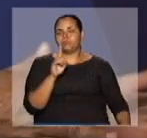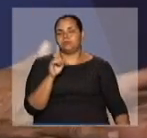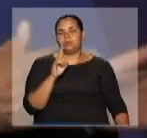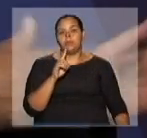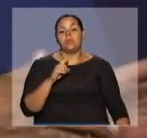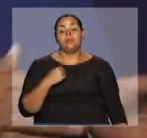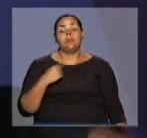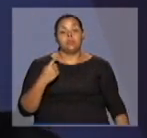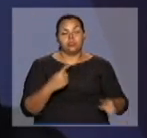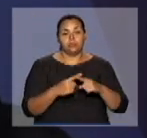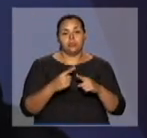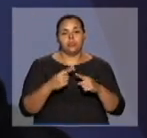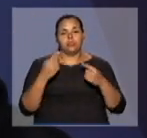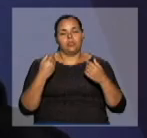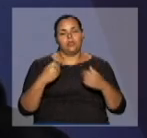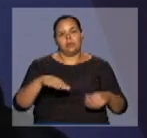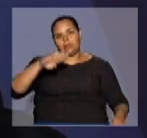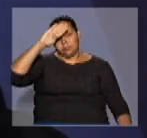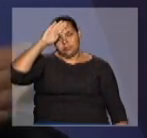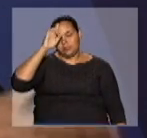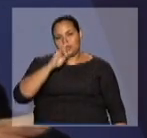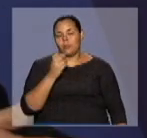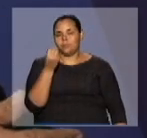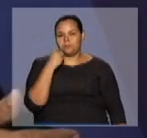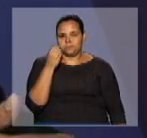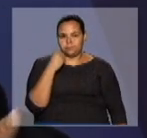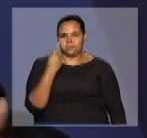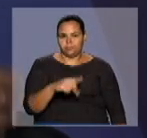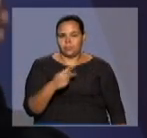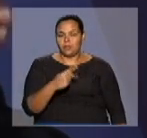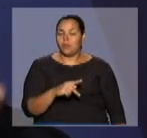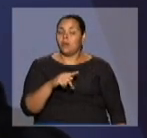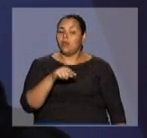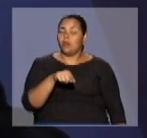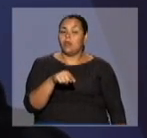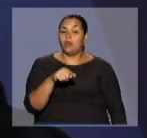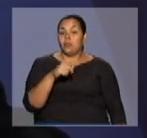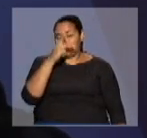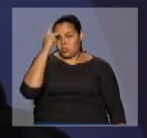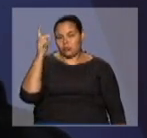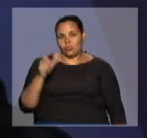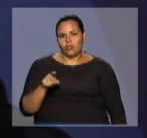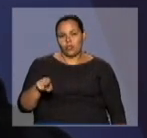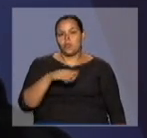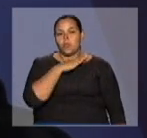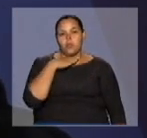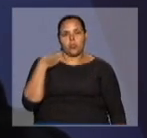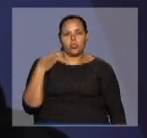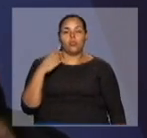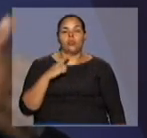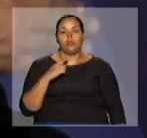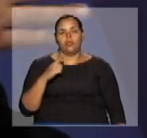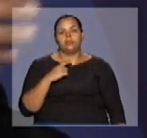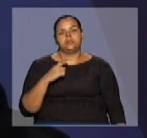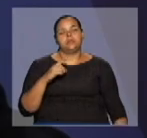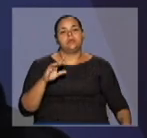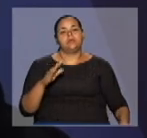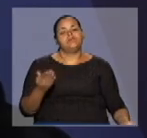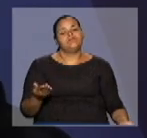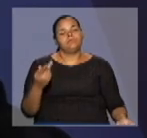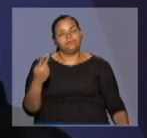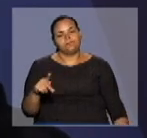uma forma mais branda, né? Uhum. Aí precisa ser analisado se essa pessoa que morreu tem algum fator,